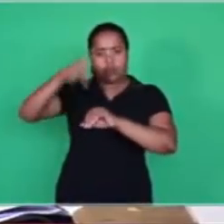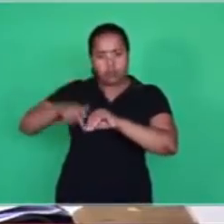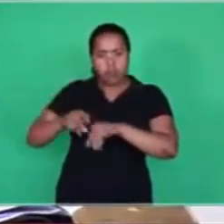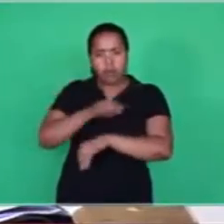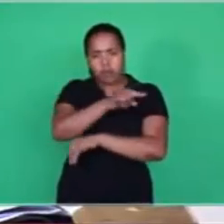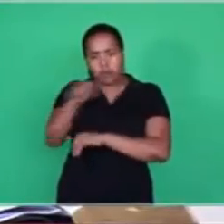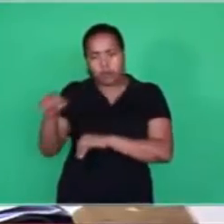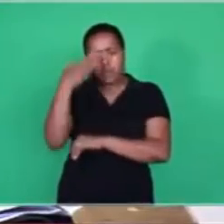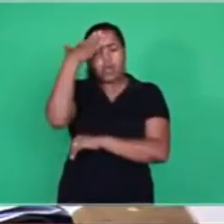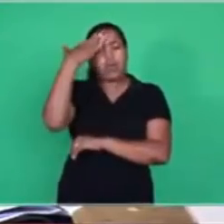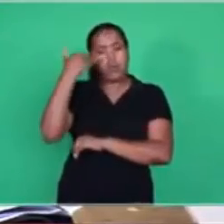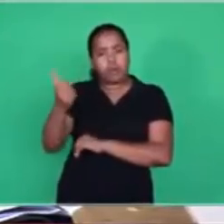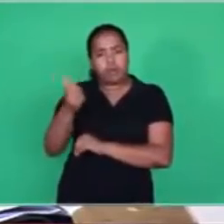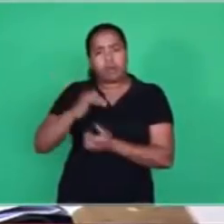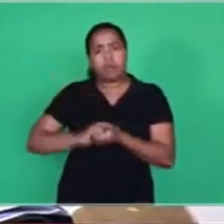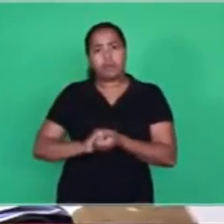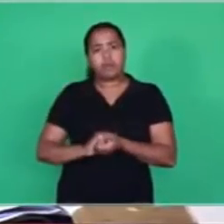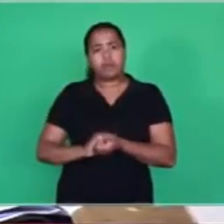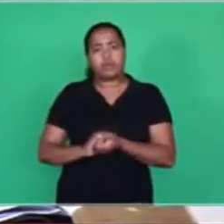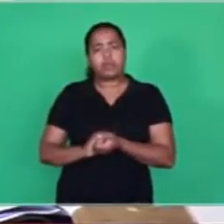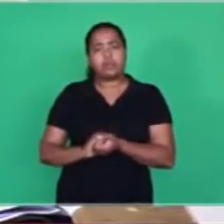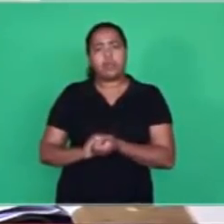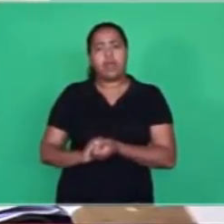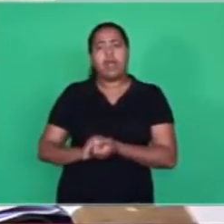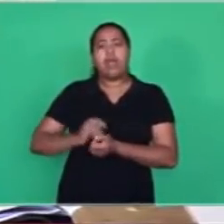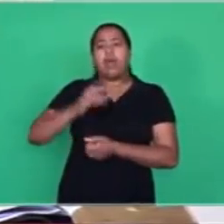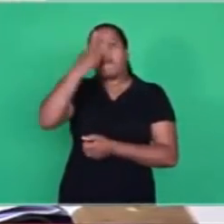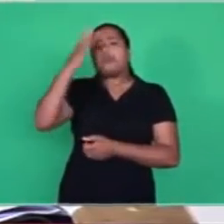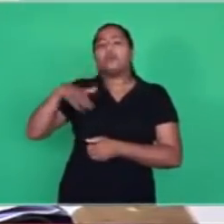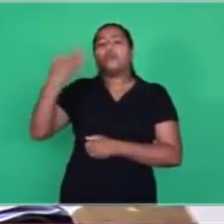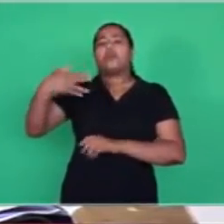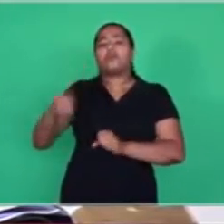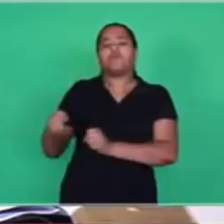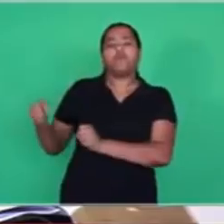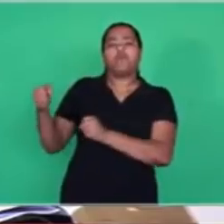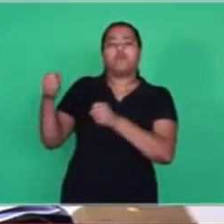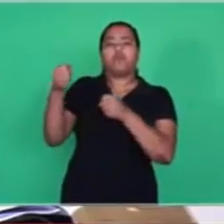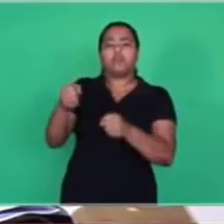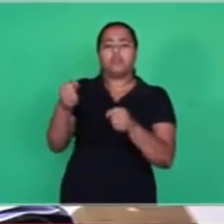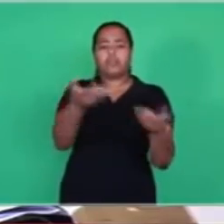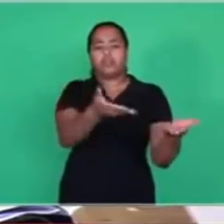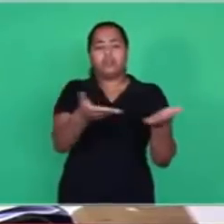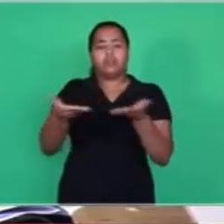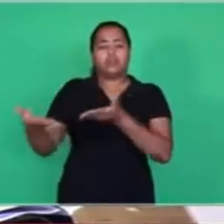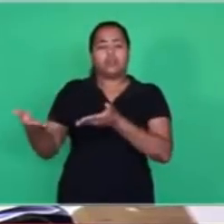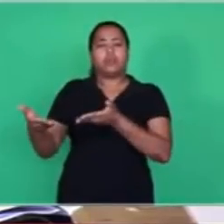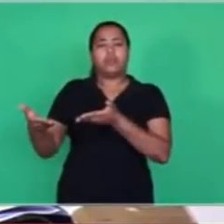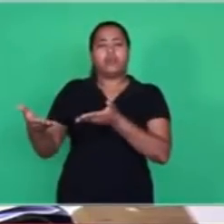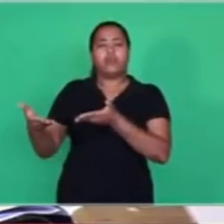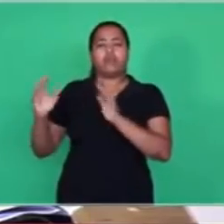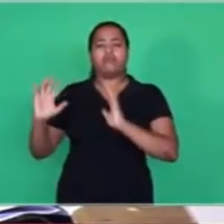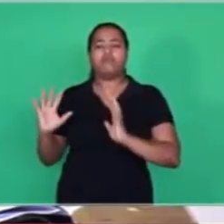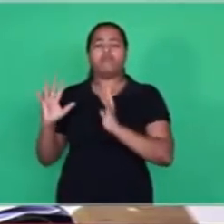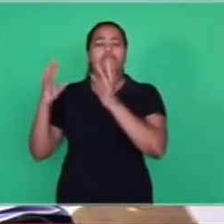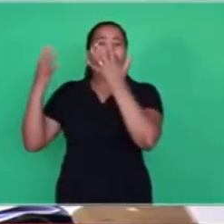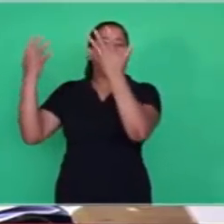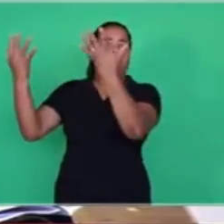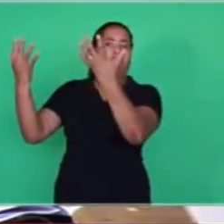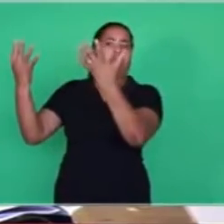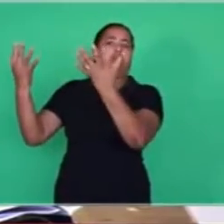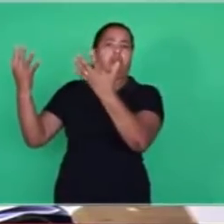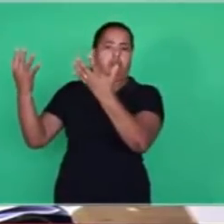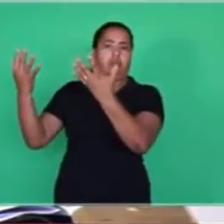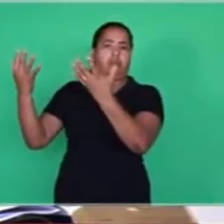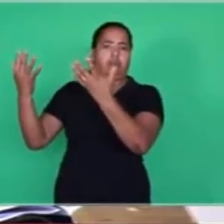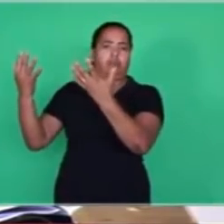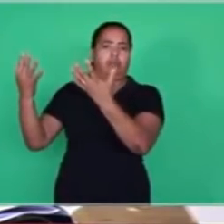saber quem é o Todo-Poderoso, aquele que está convidando para o grande banquete. Aqui será o grande banquete de